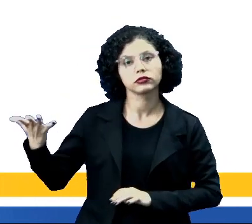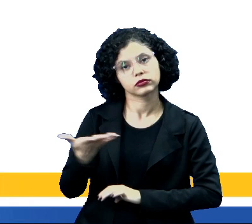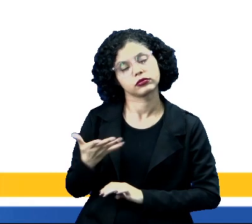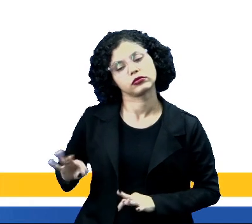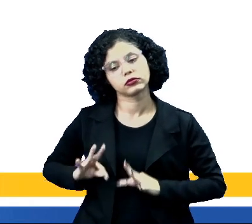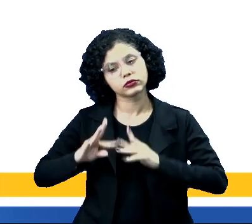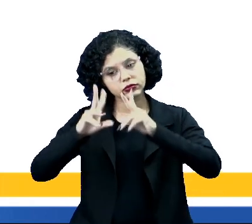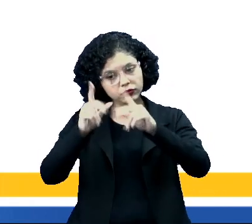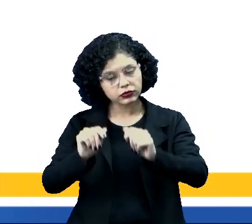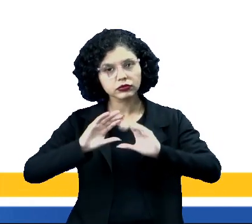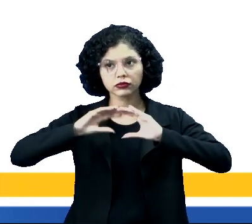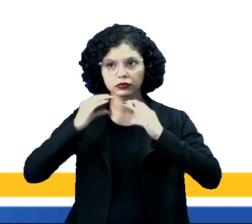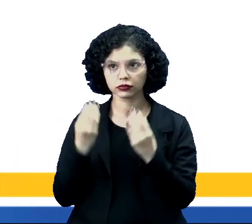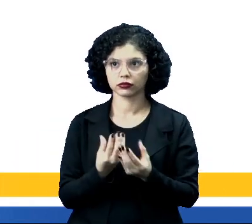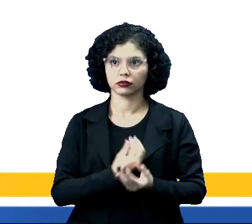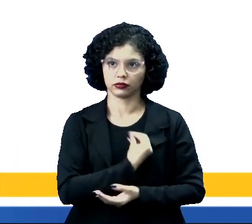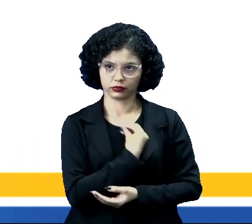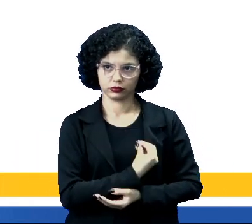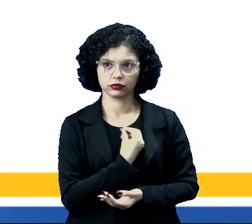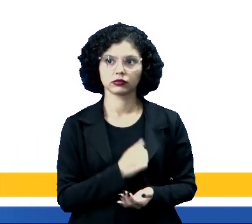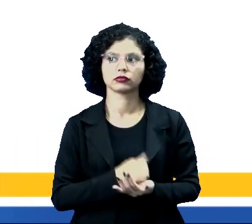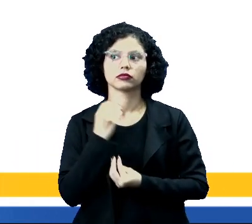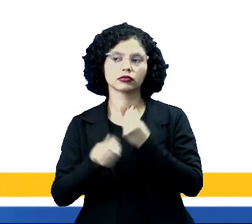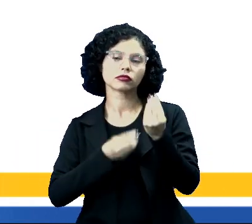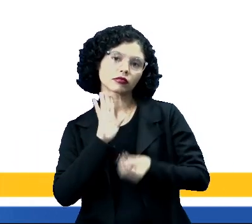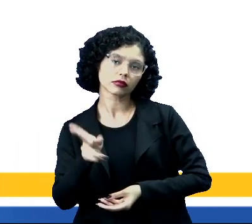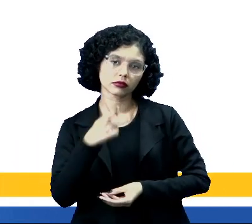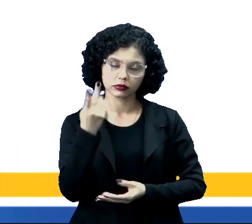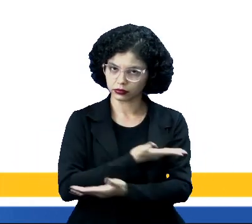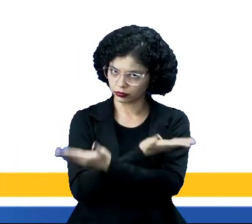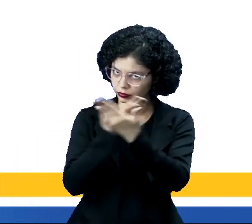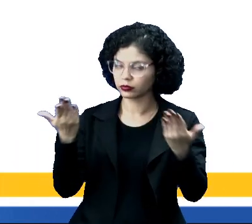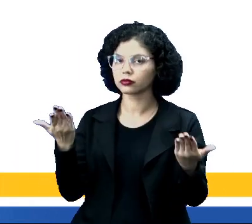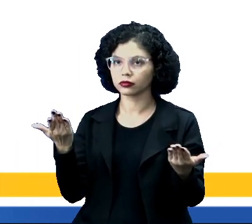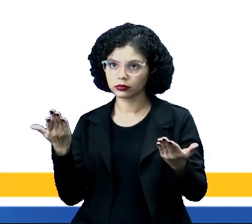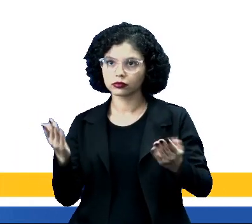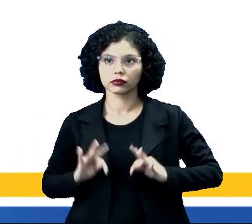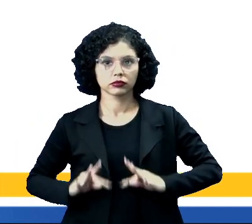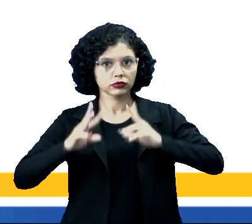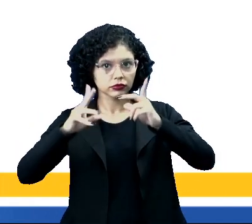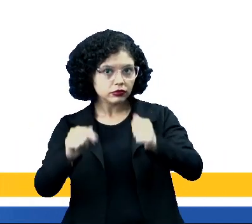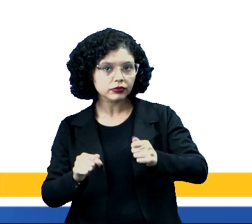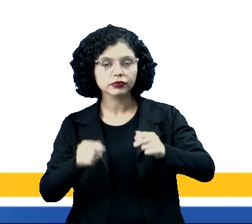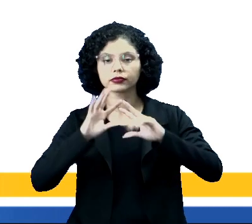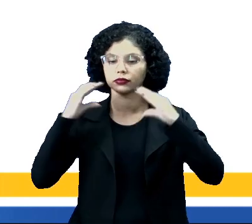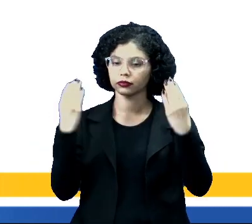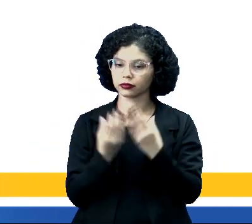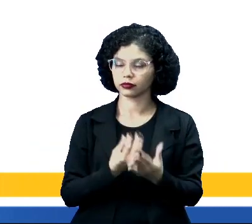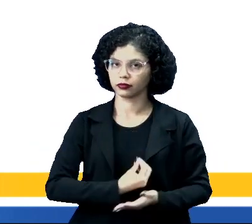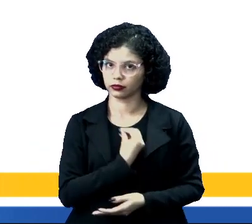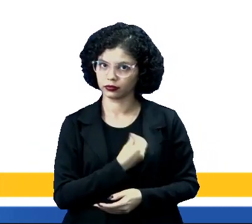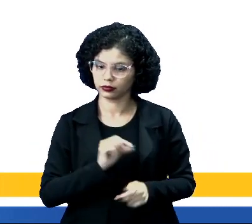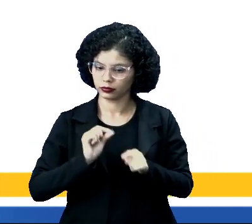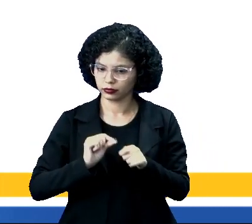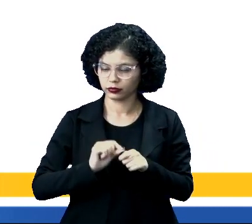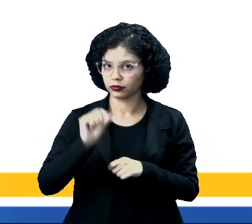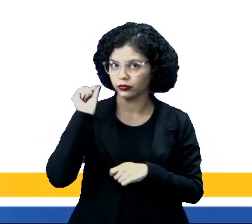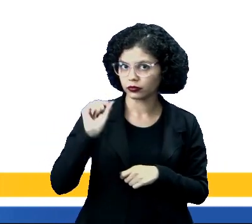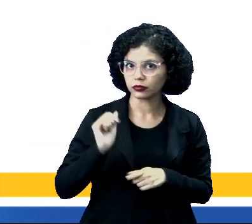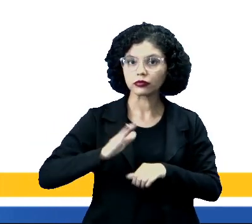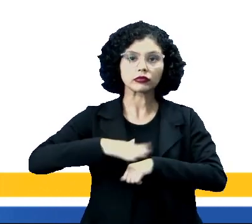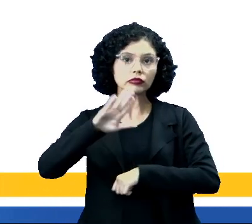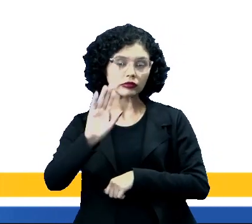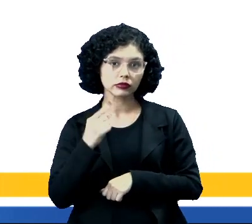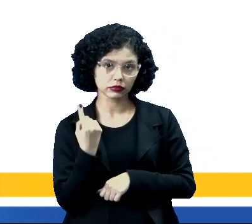de todos os seres vivos. E como eu já mencionei para vocês, todos os seres vivos eles vão ser formados por uma